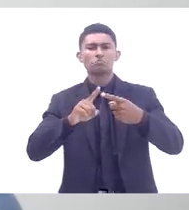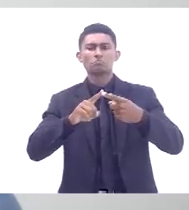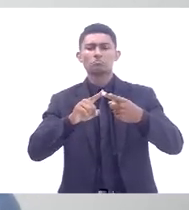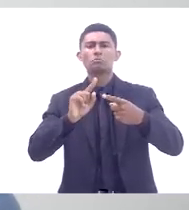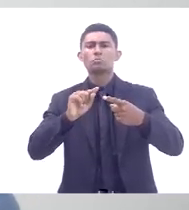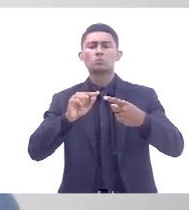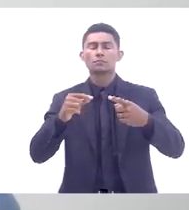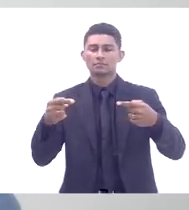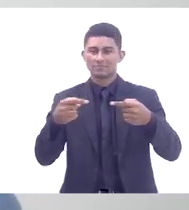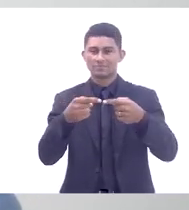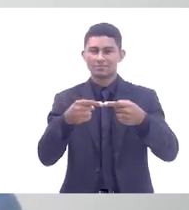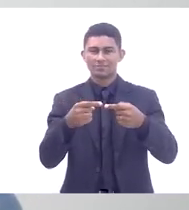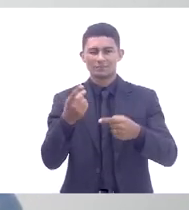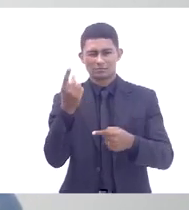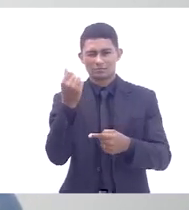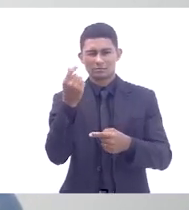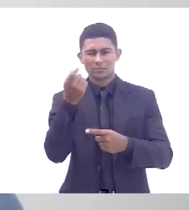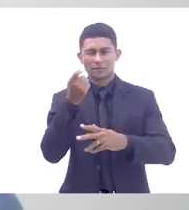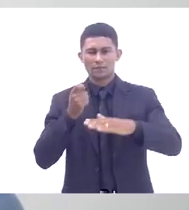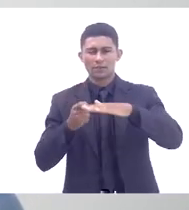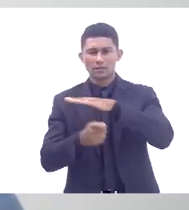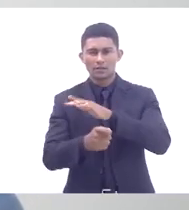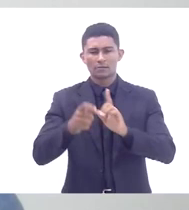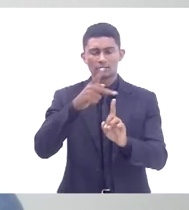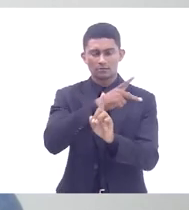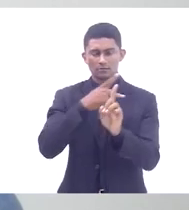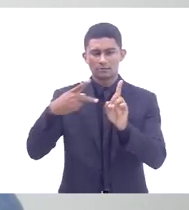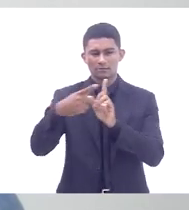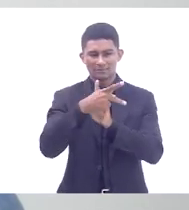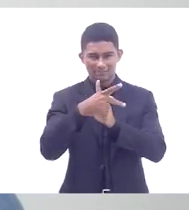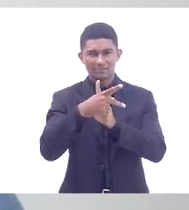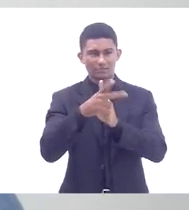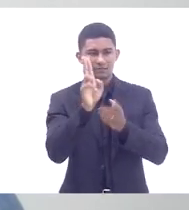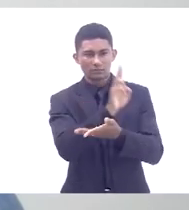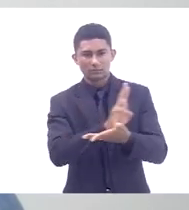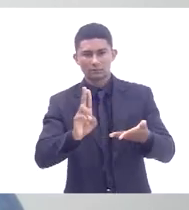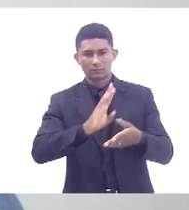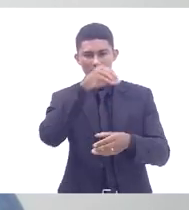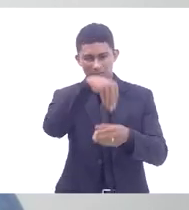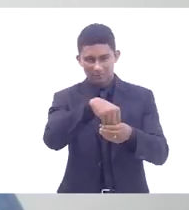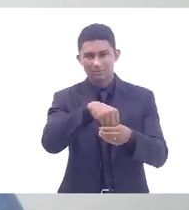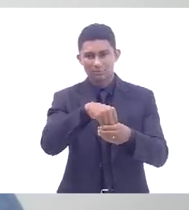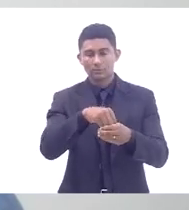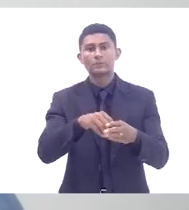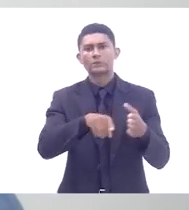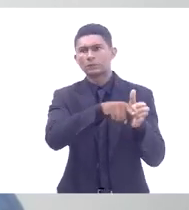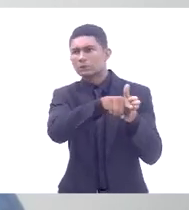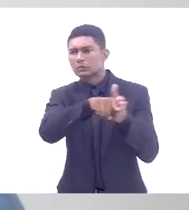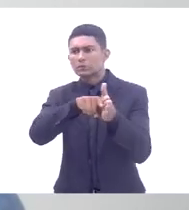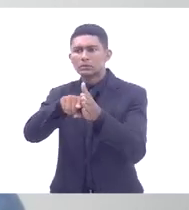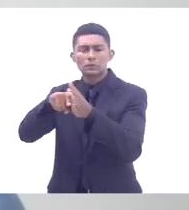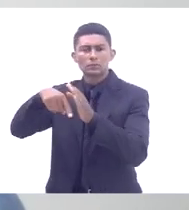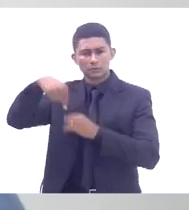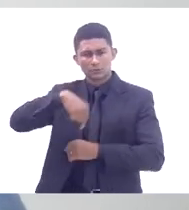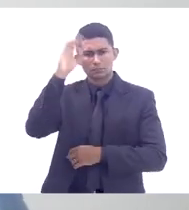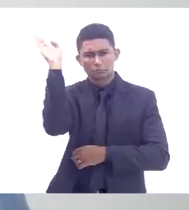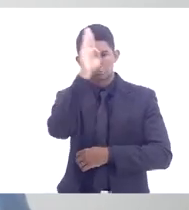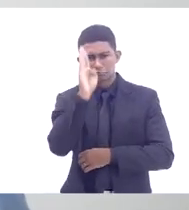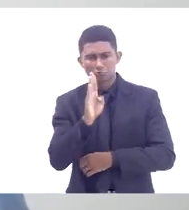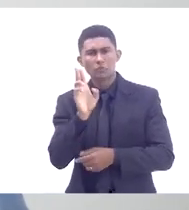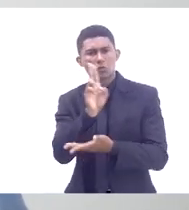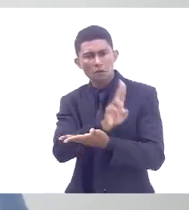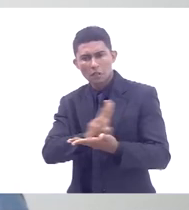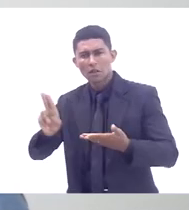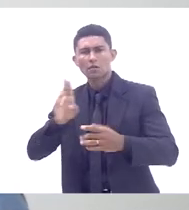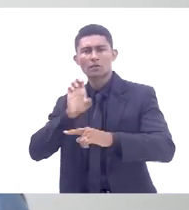financeirização da Previdência Social nas universidades estaduais vão na pesquisa Ampla em todo o Brasil todas as